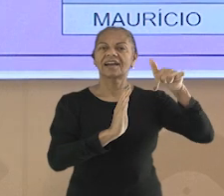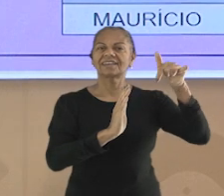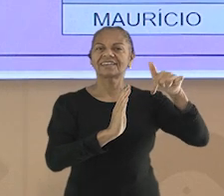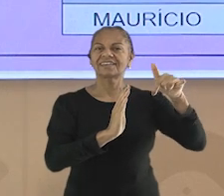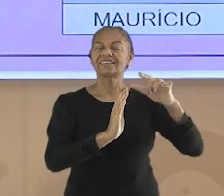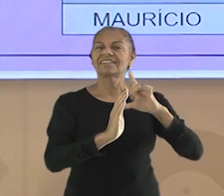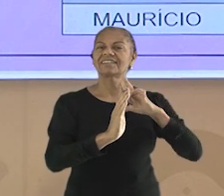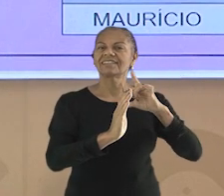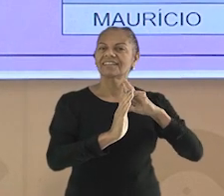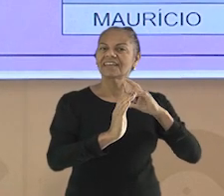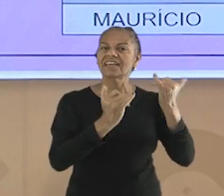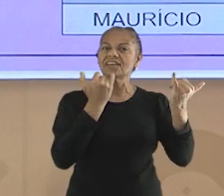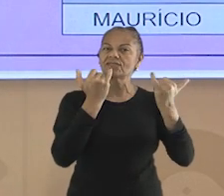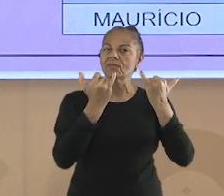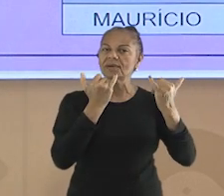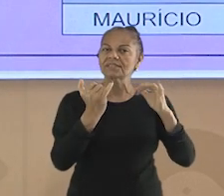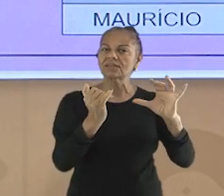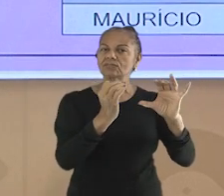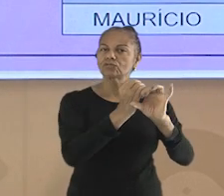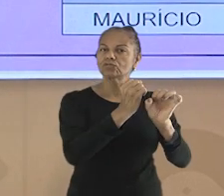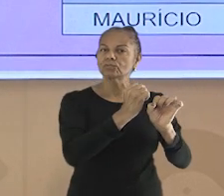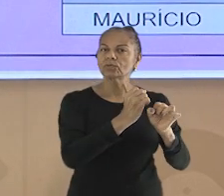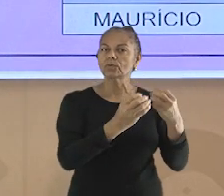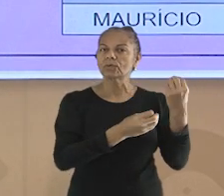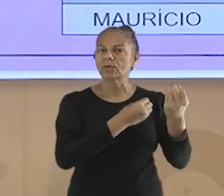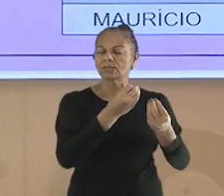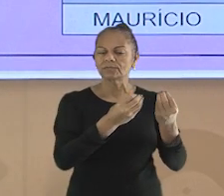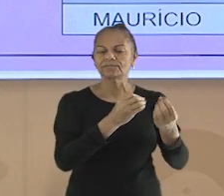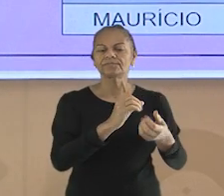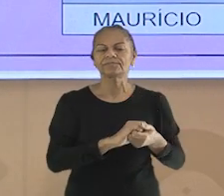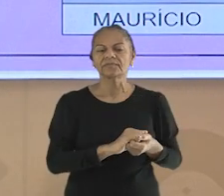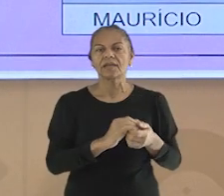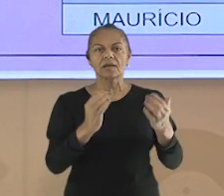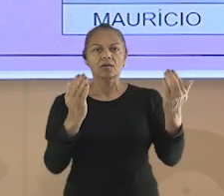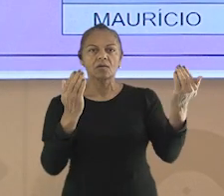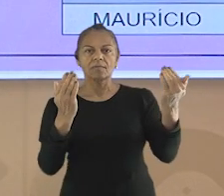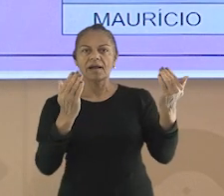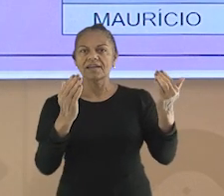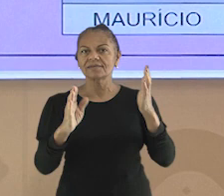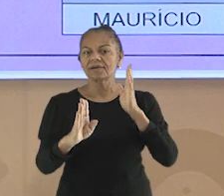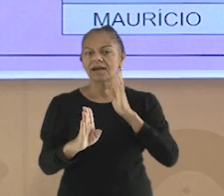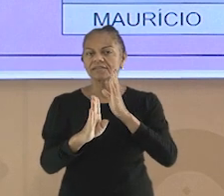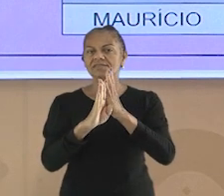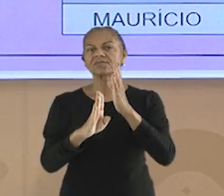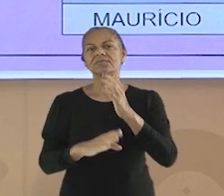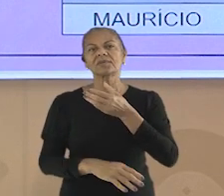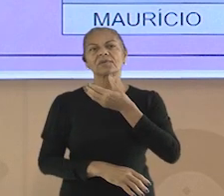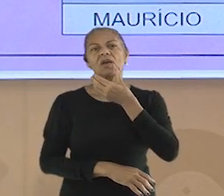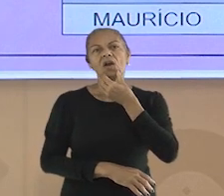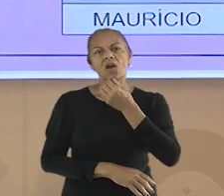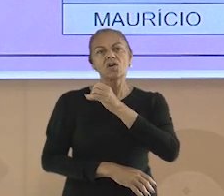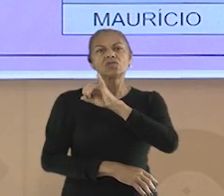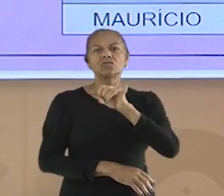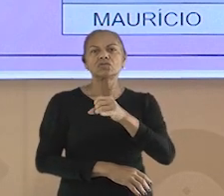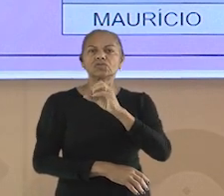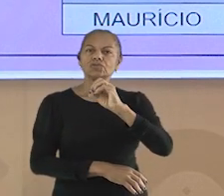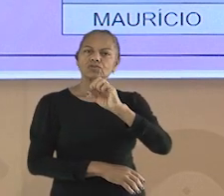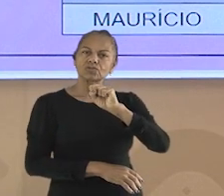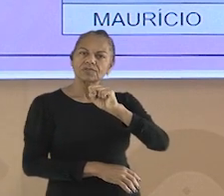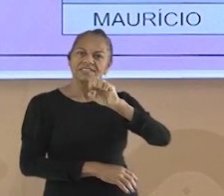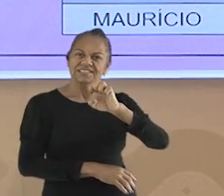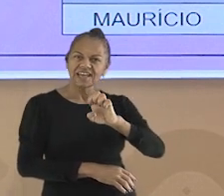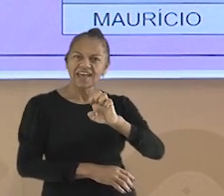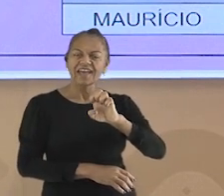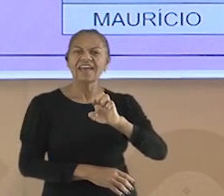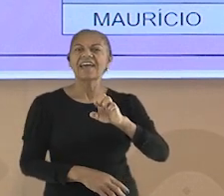onde temos as informações dos pontos da primeira rodada. E comparando, nós descobrimos